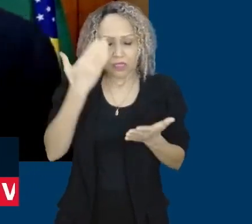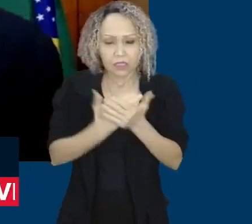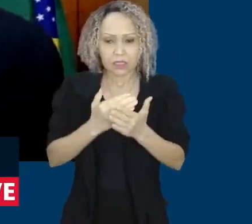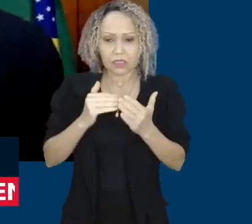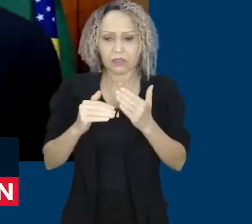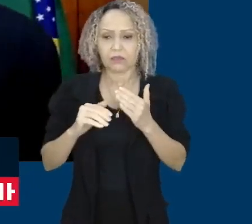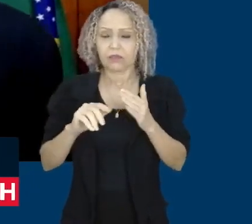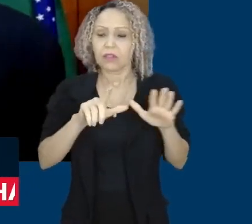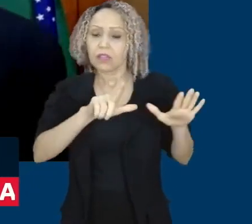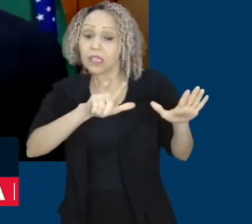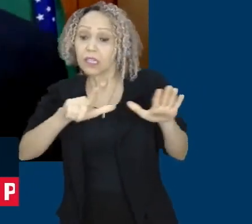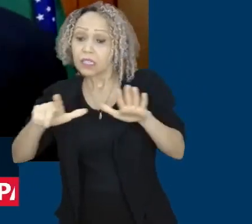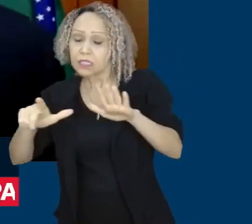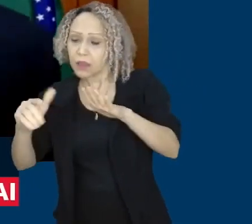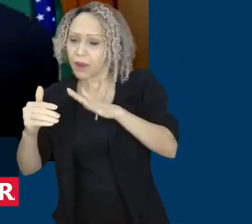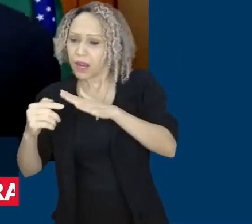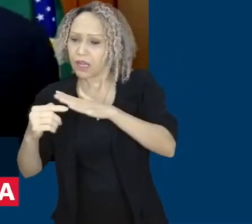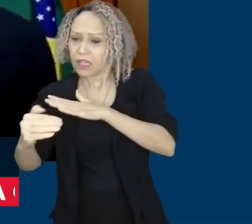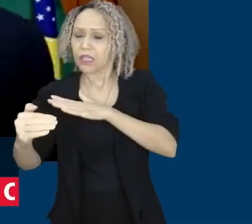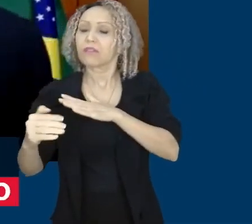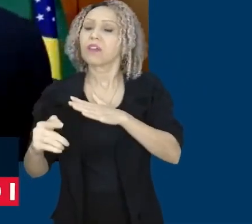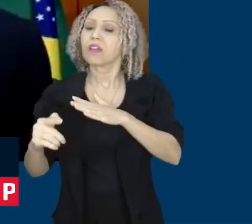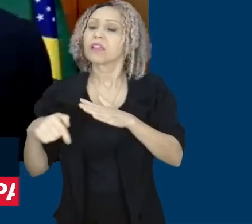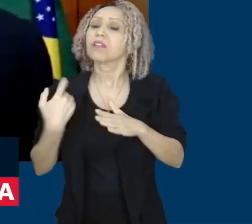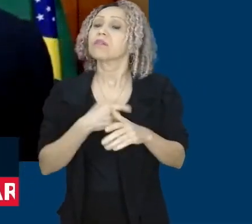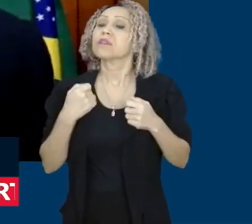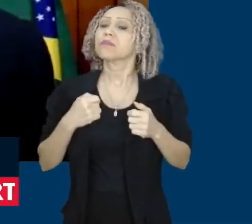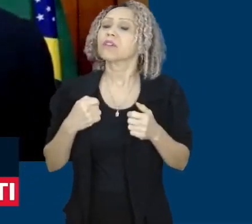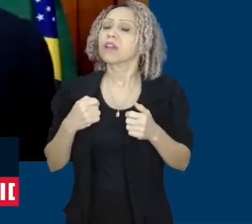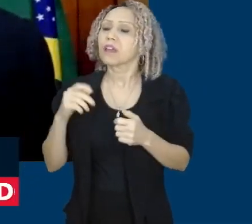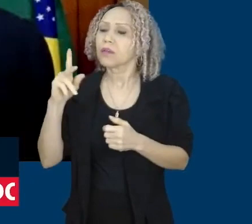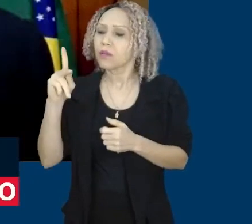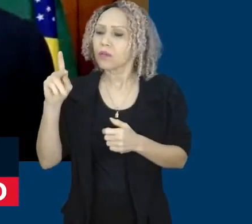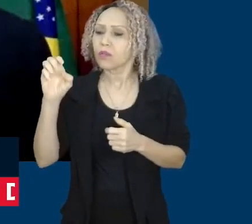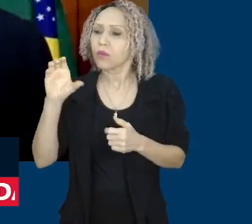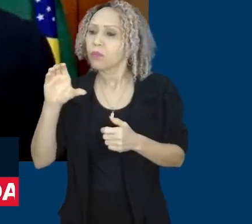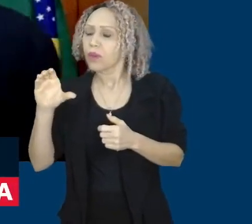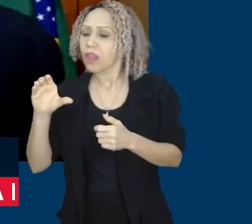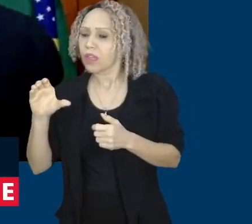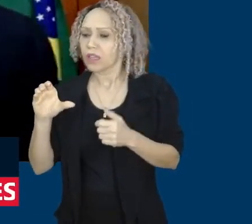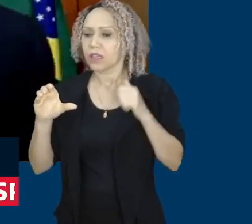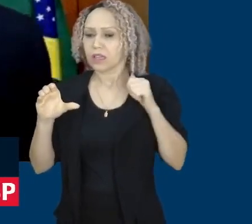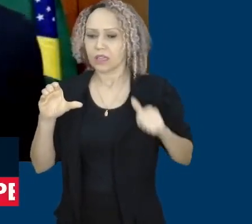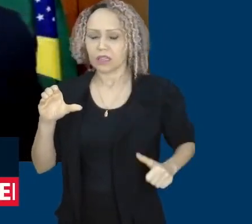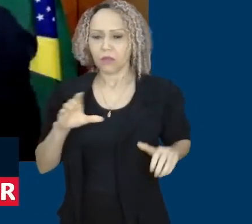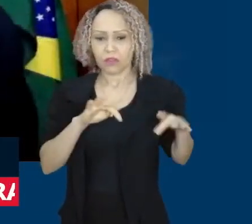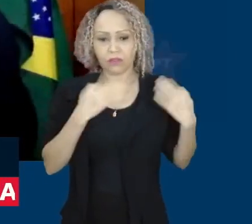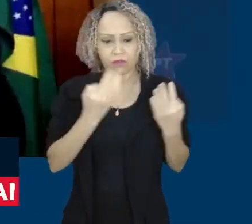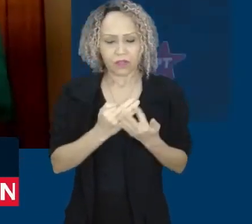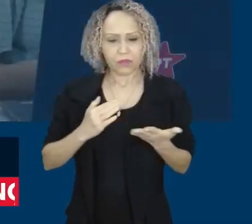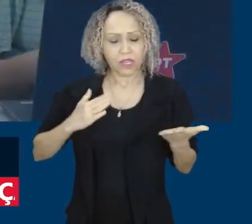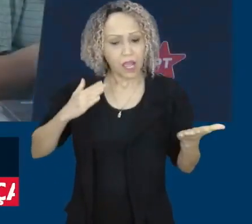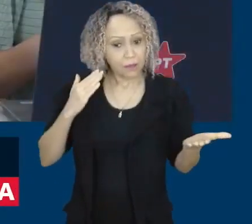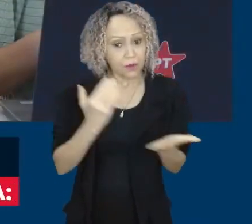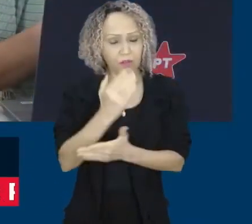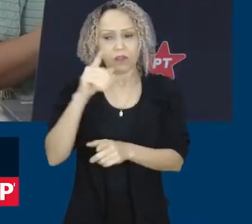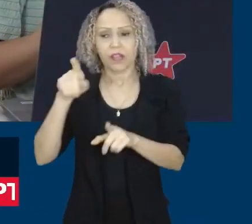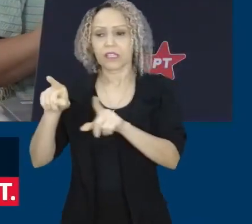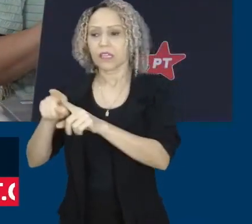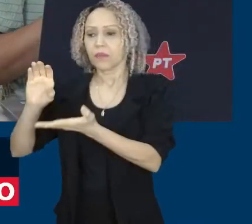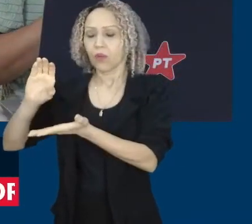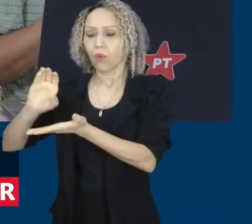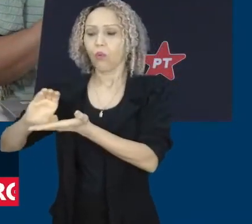constitucional do Bolsa Família e também o orçamento de 2023. E os